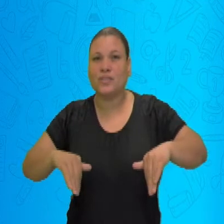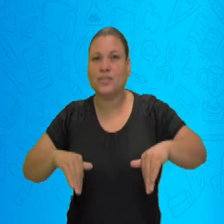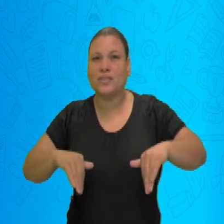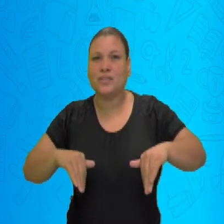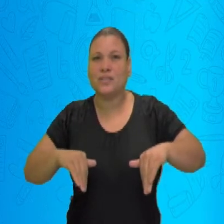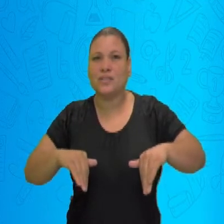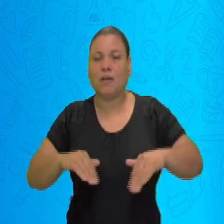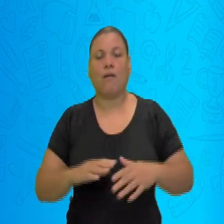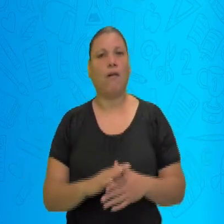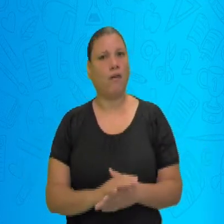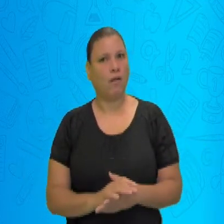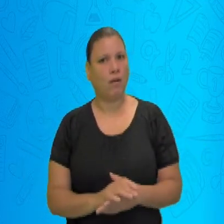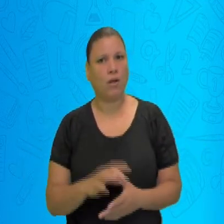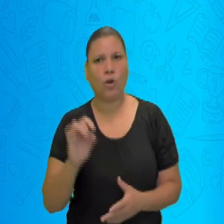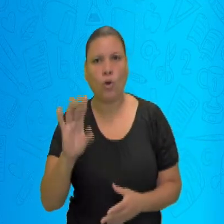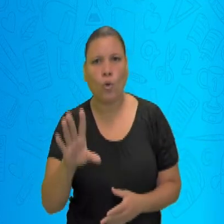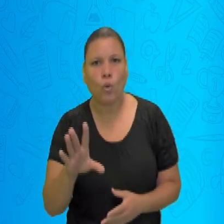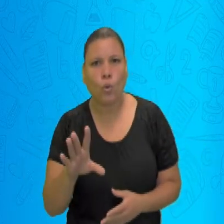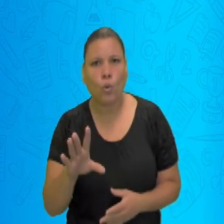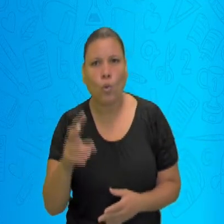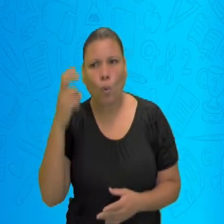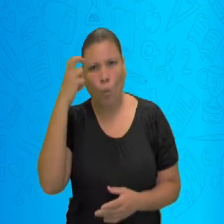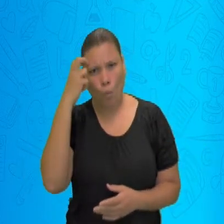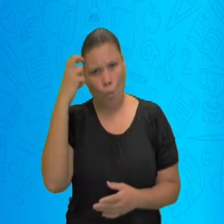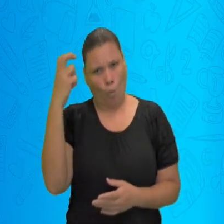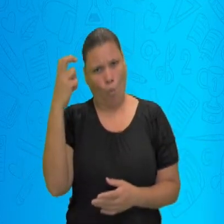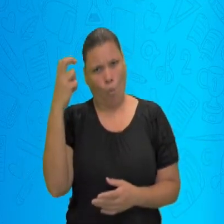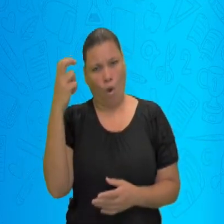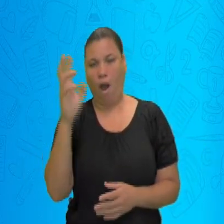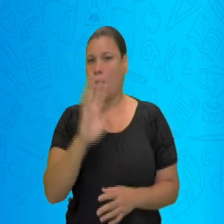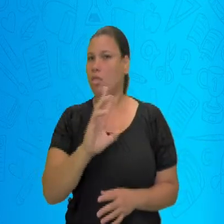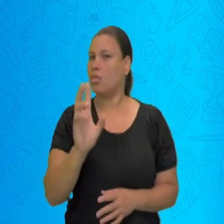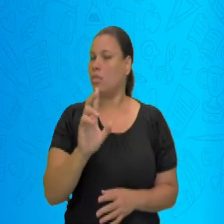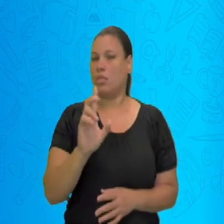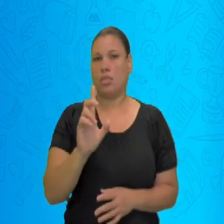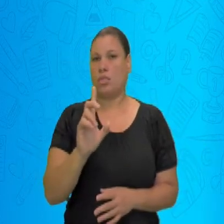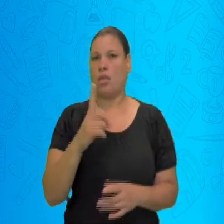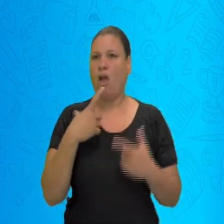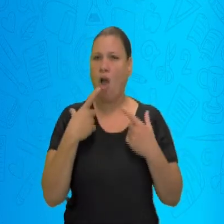cultural. Vai para a questão econômica.